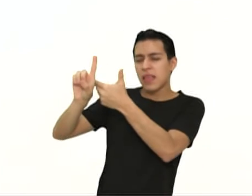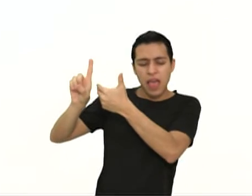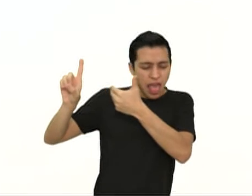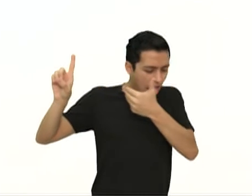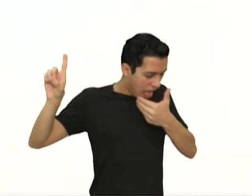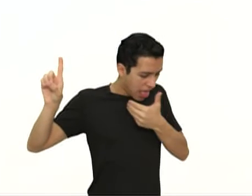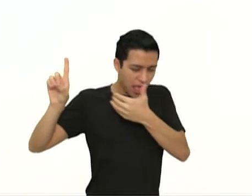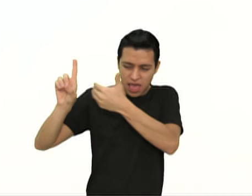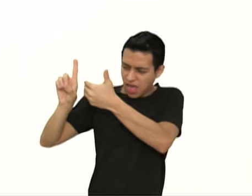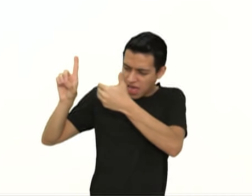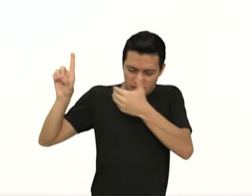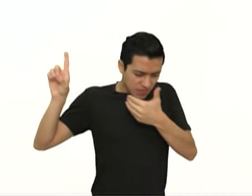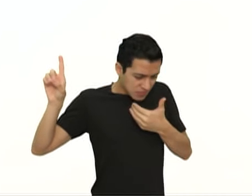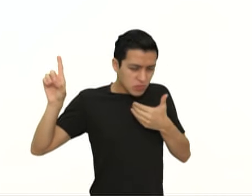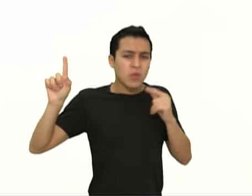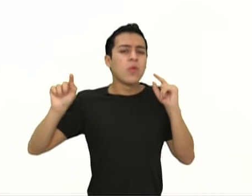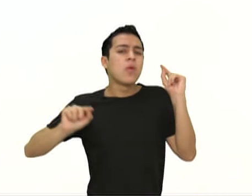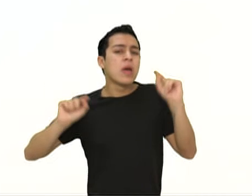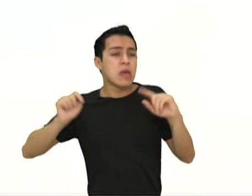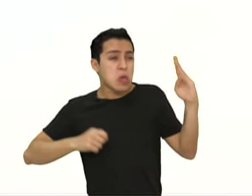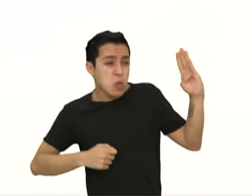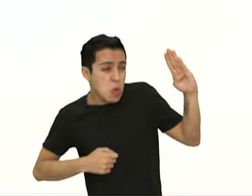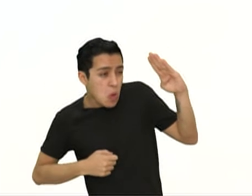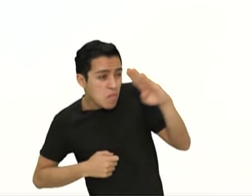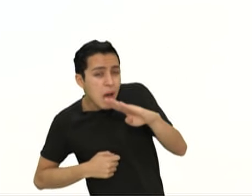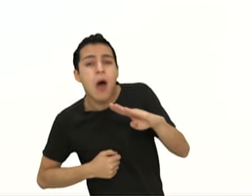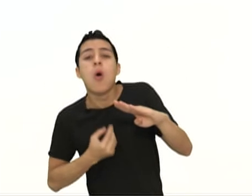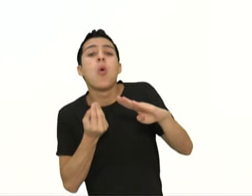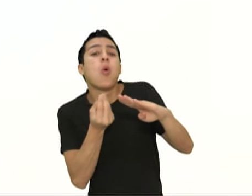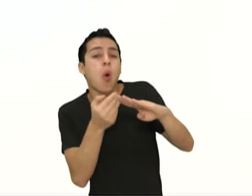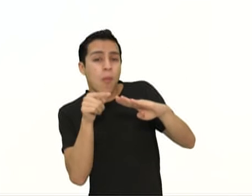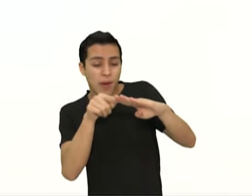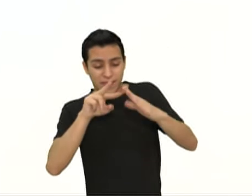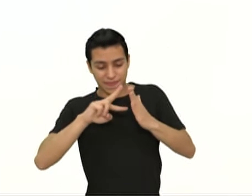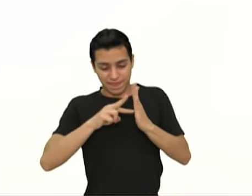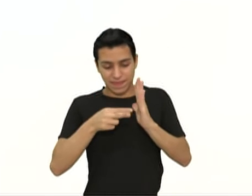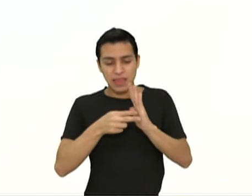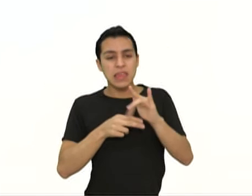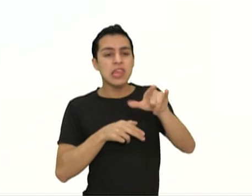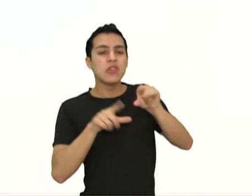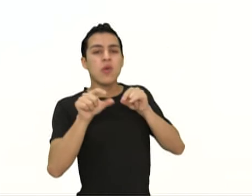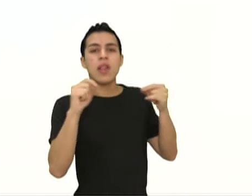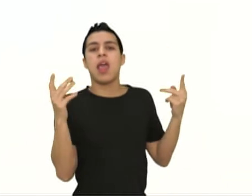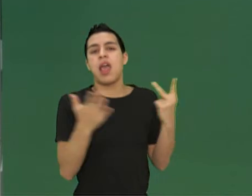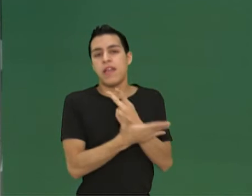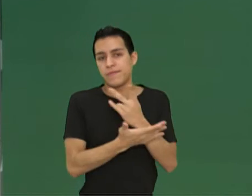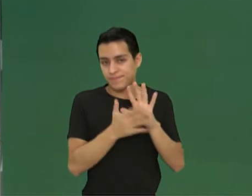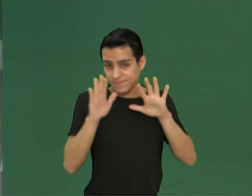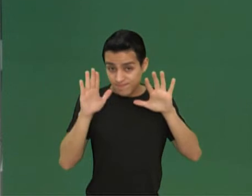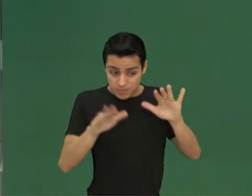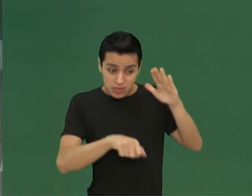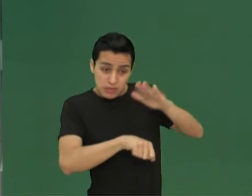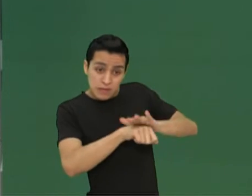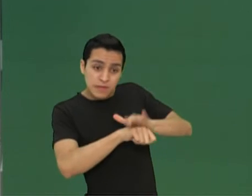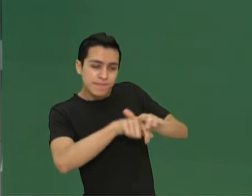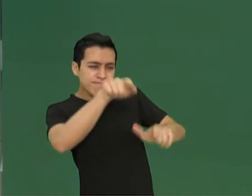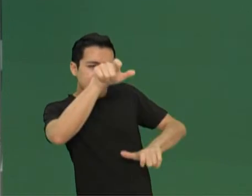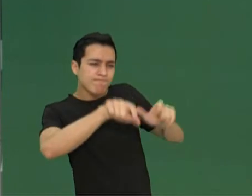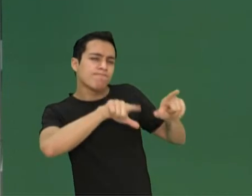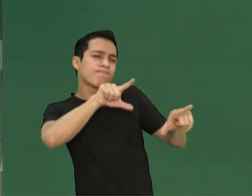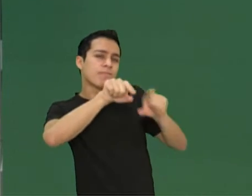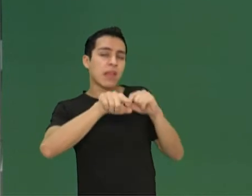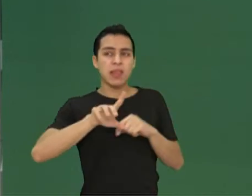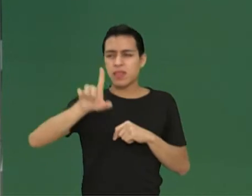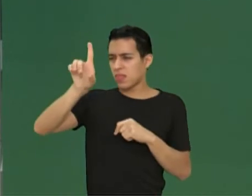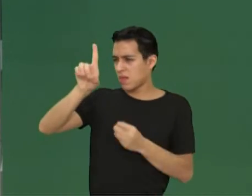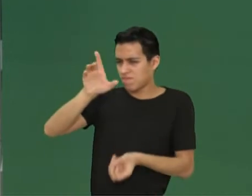do Santo Agostinho, né, e o mal, portanto, nasce da escolha errada do ser humano, mas é da escolha do ser humano, tá? Não foi